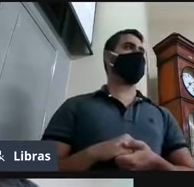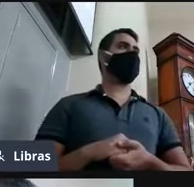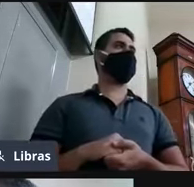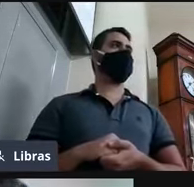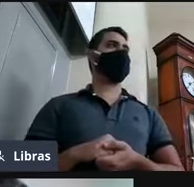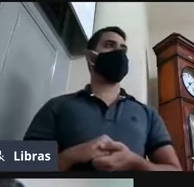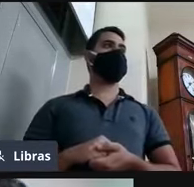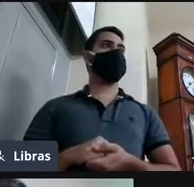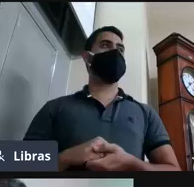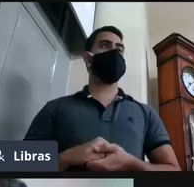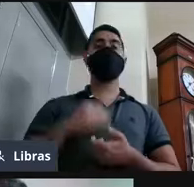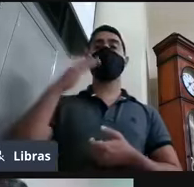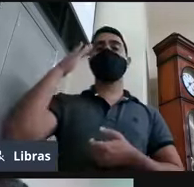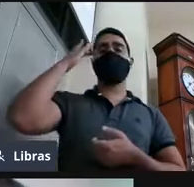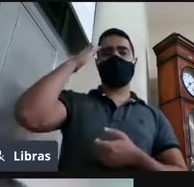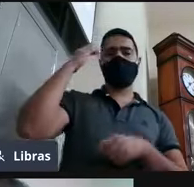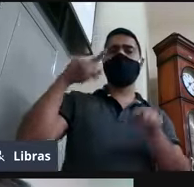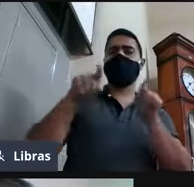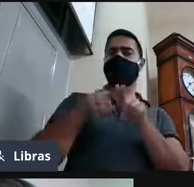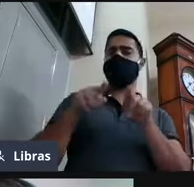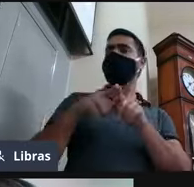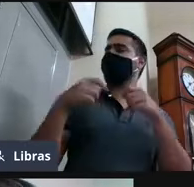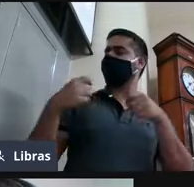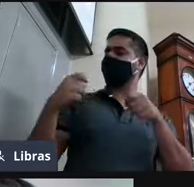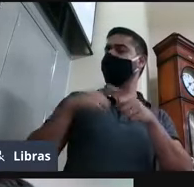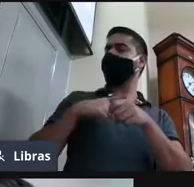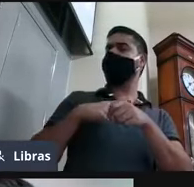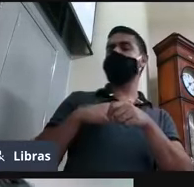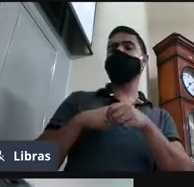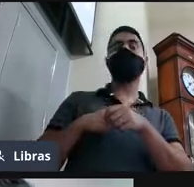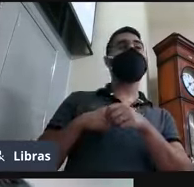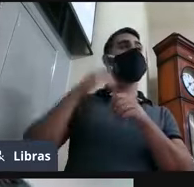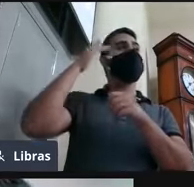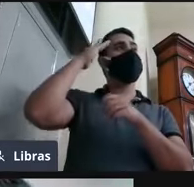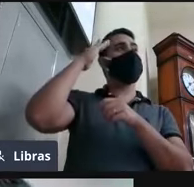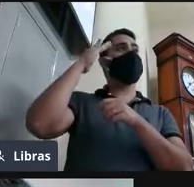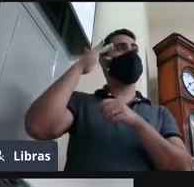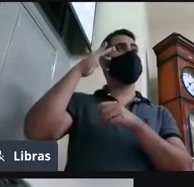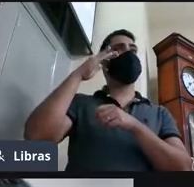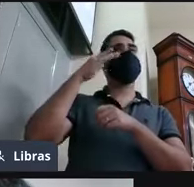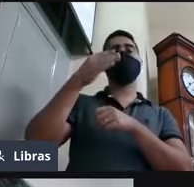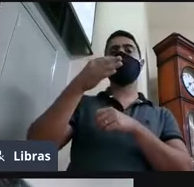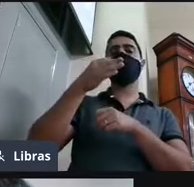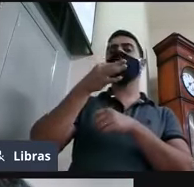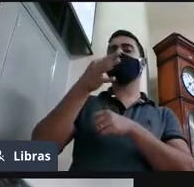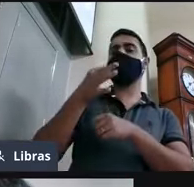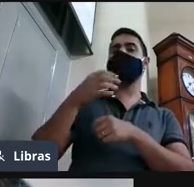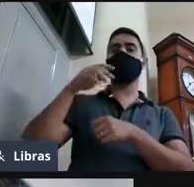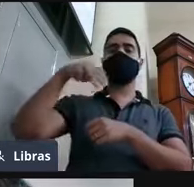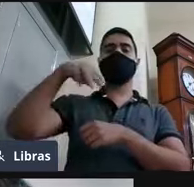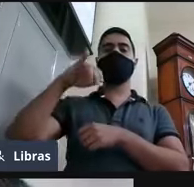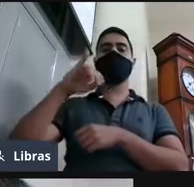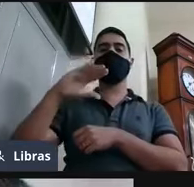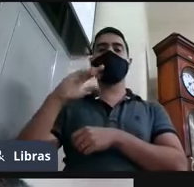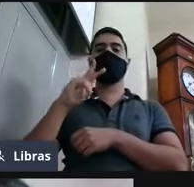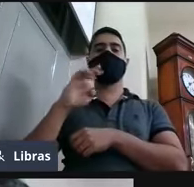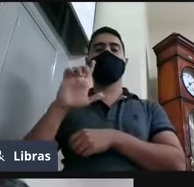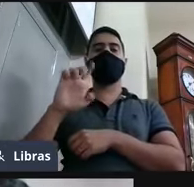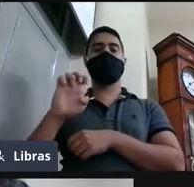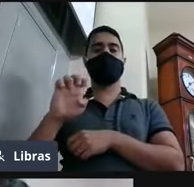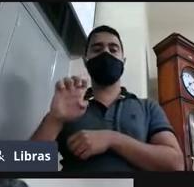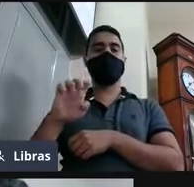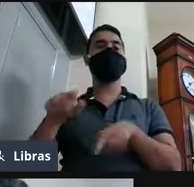que fique gravado nos anais da casa. Eu entendo a colocação da vereadora Michele Vieira Cabral